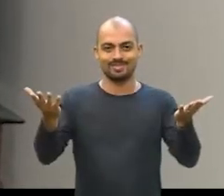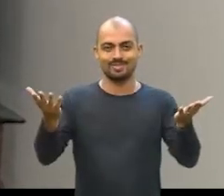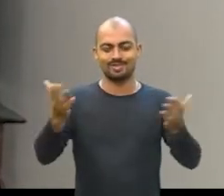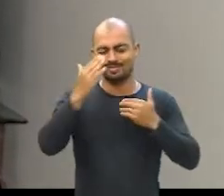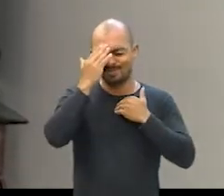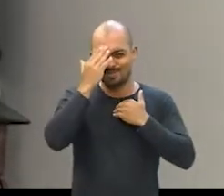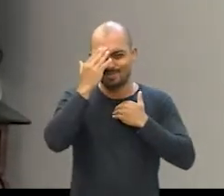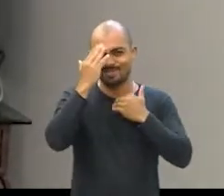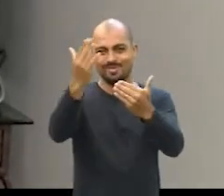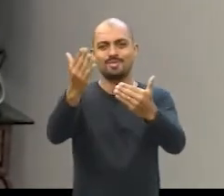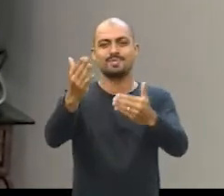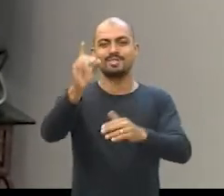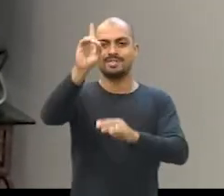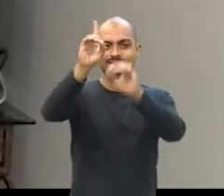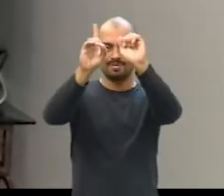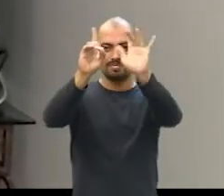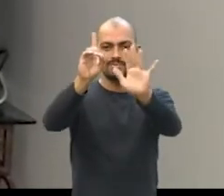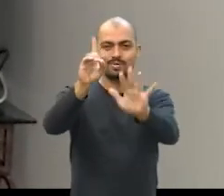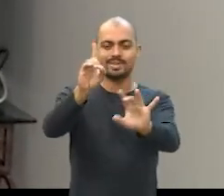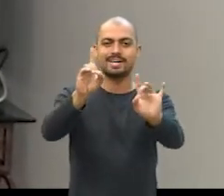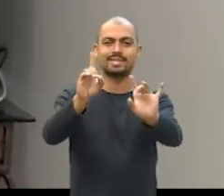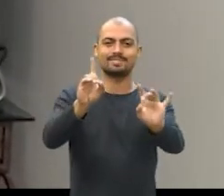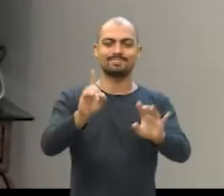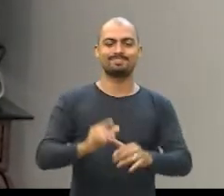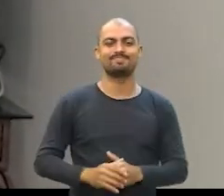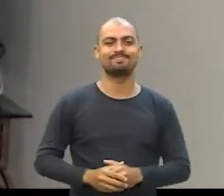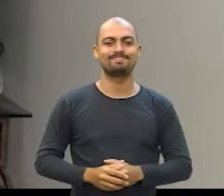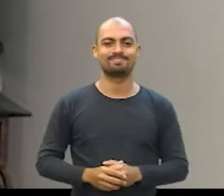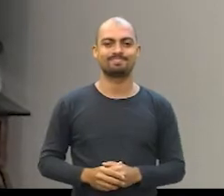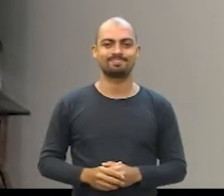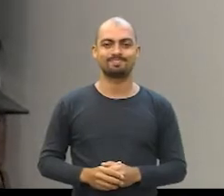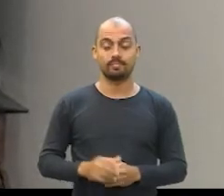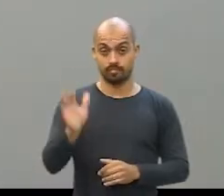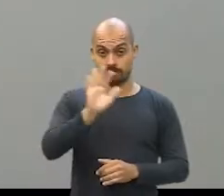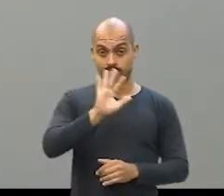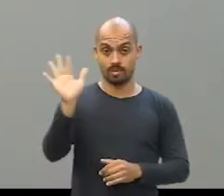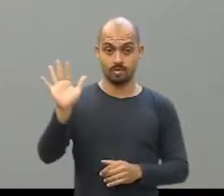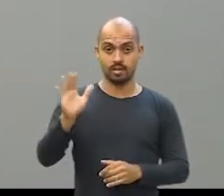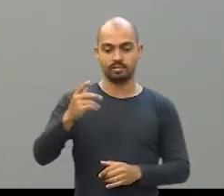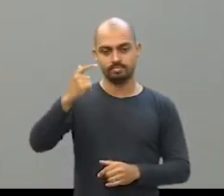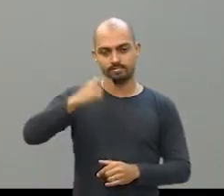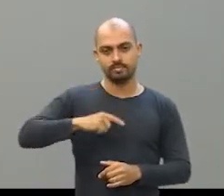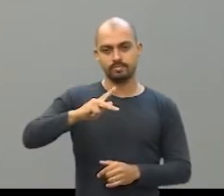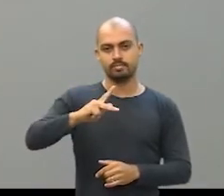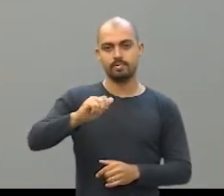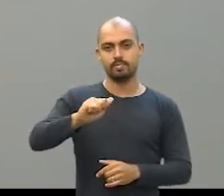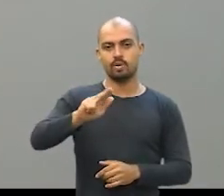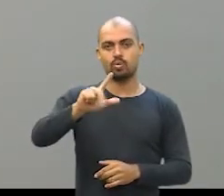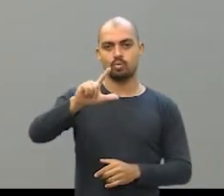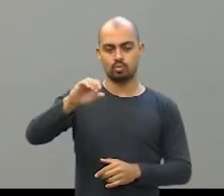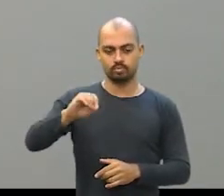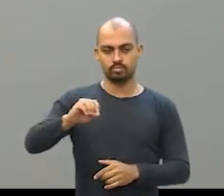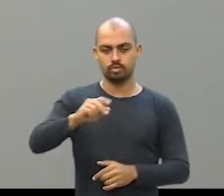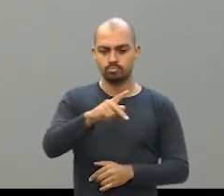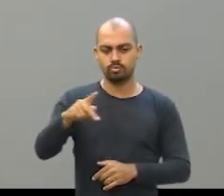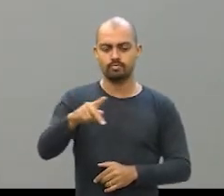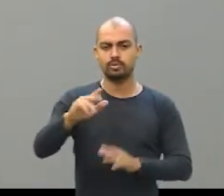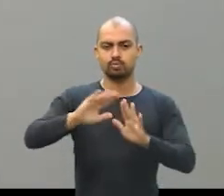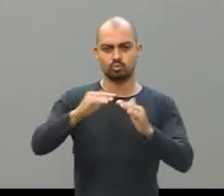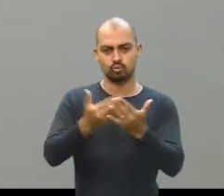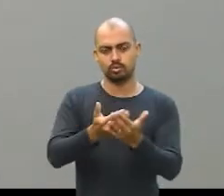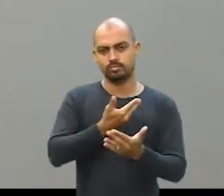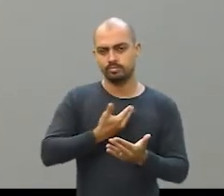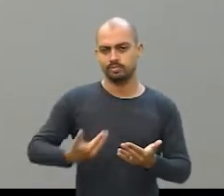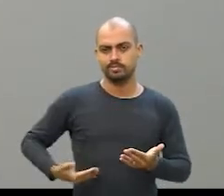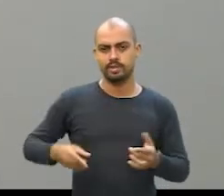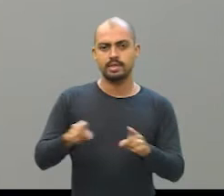todos vocês e muito obrigado. Deus abençoe a cada um de vocês. Olá, sou Paulo Búfalo, professor de